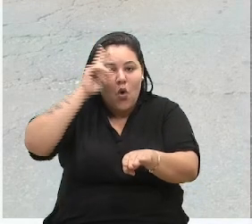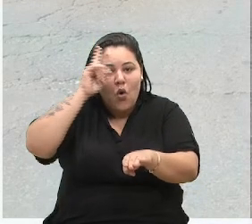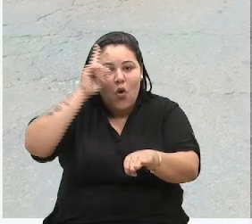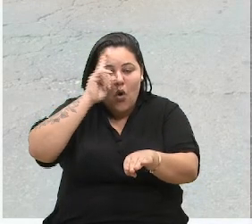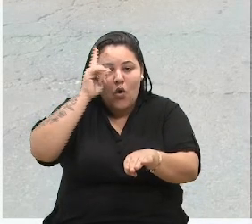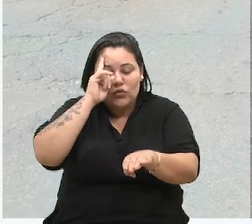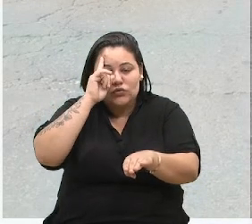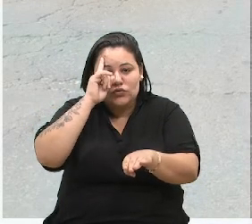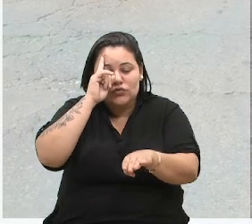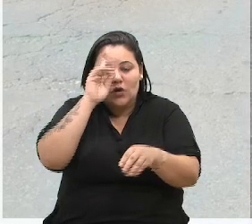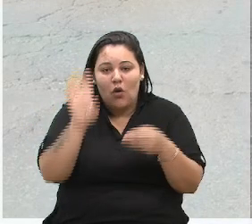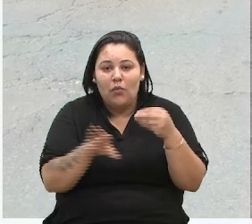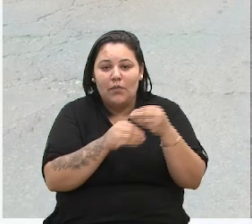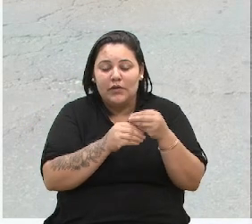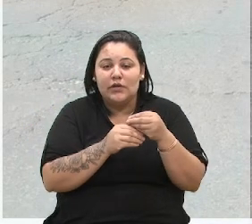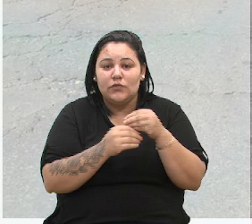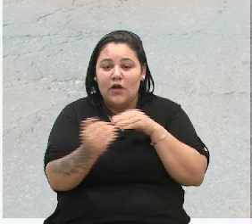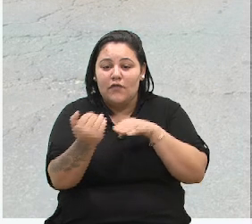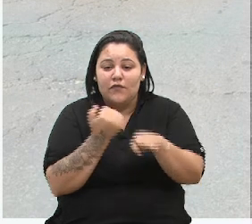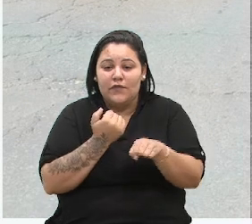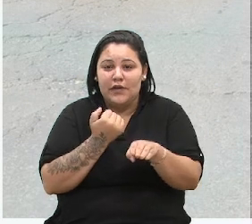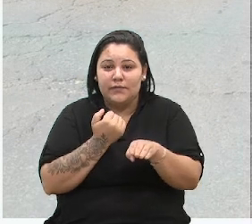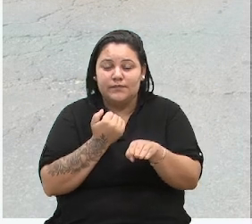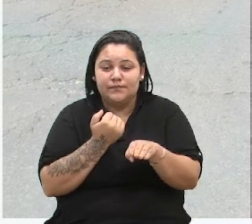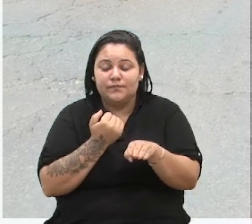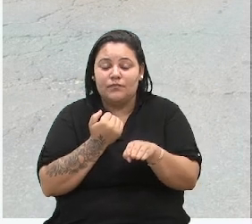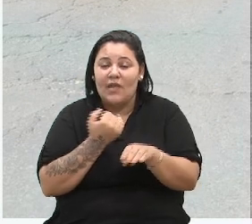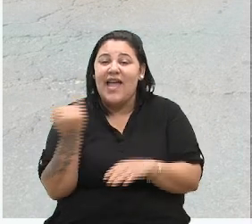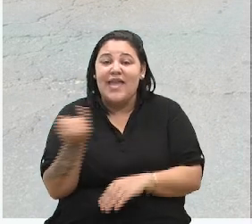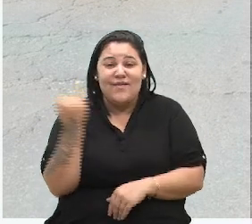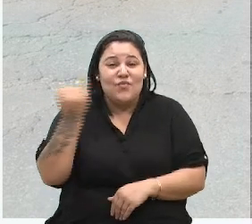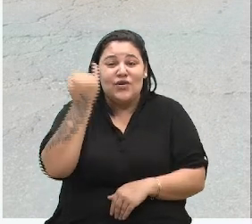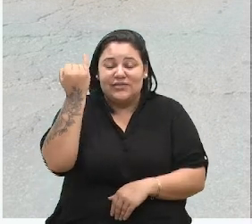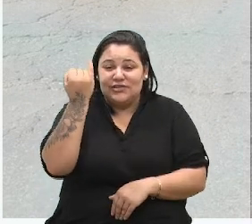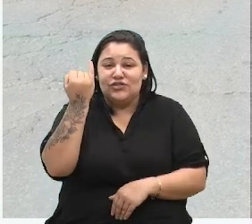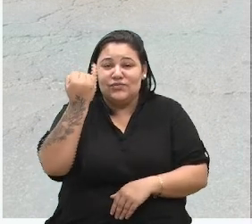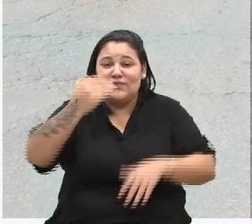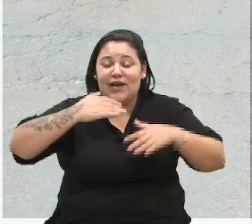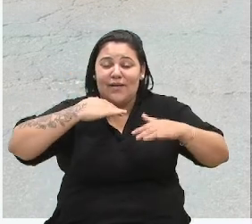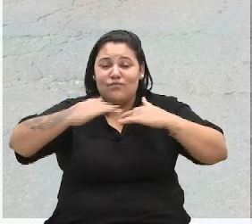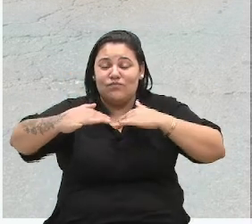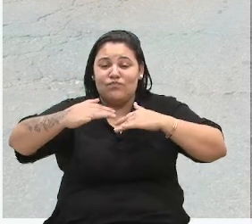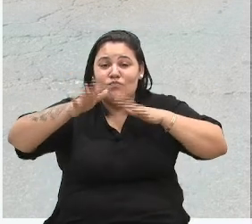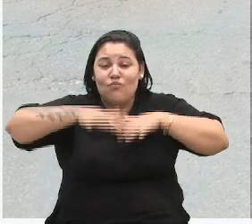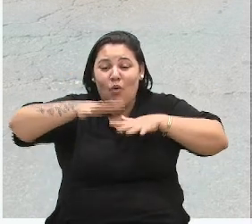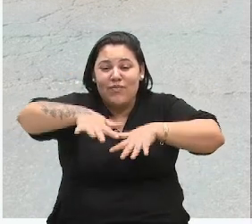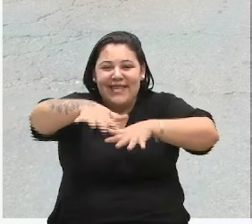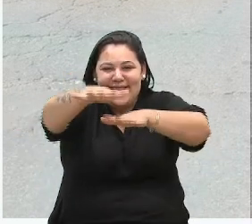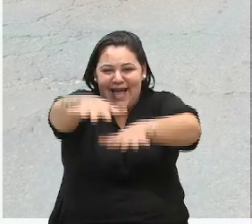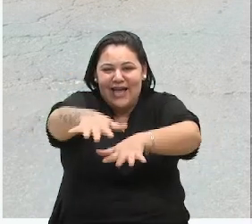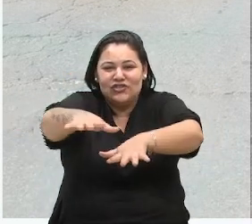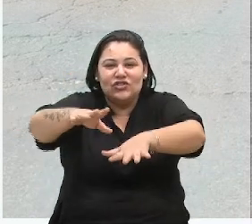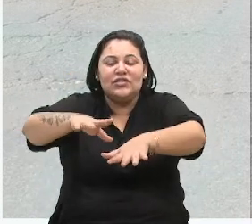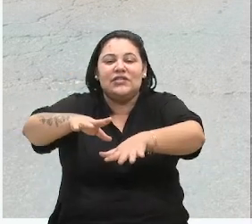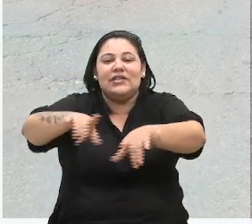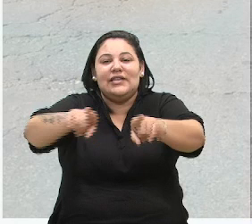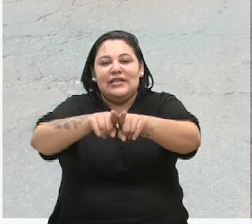Foram incluídas aqui vias arteriais importantes para a mobilidade e para a conexão